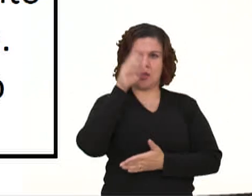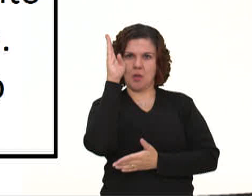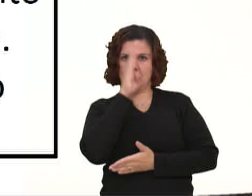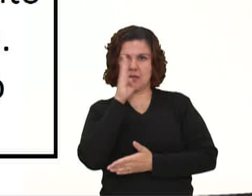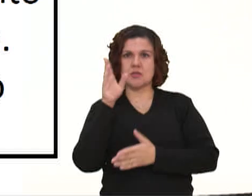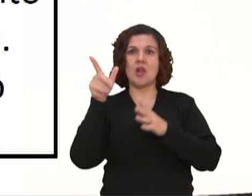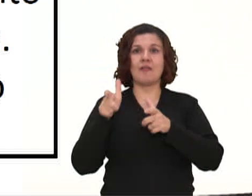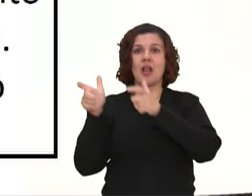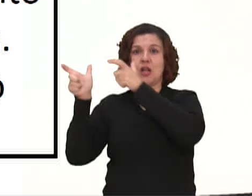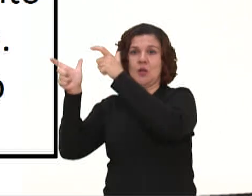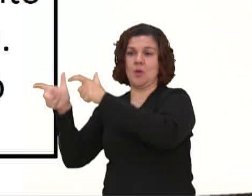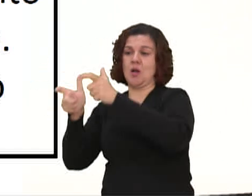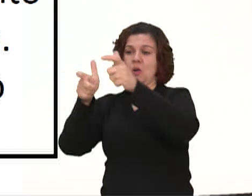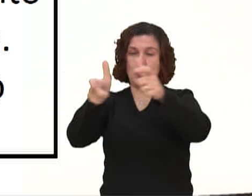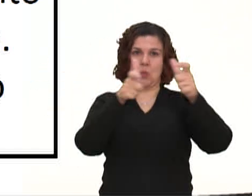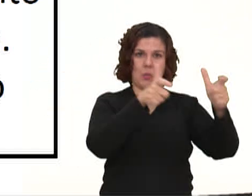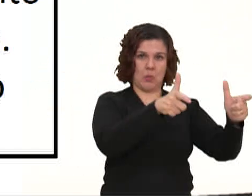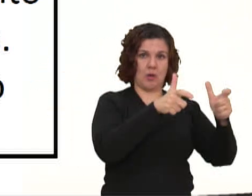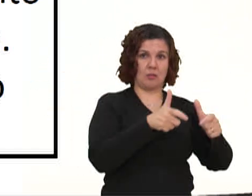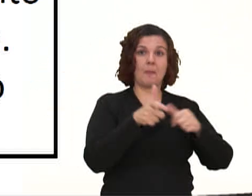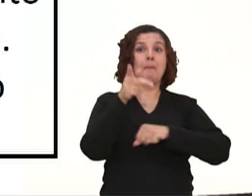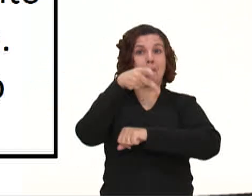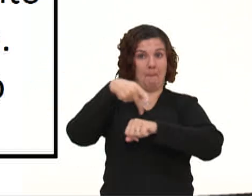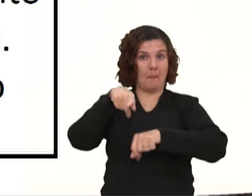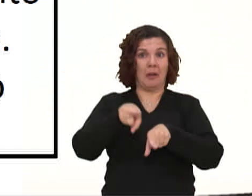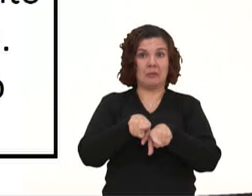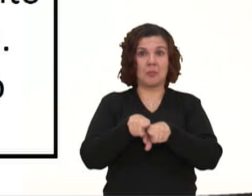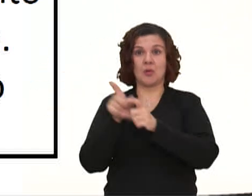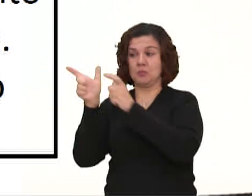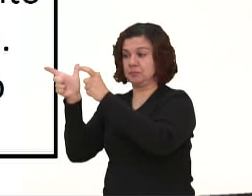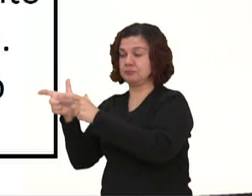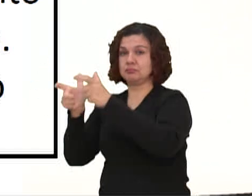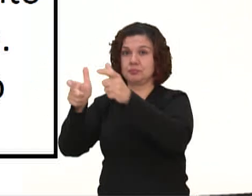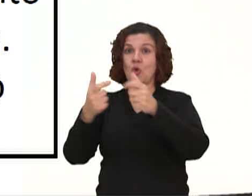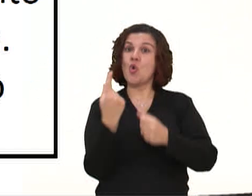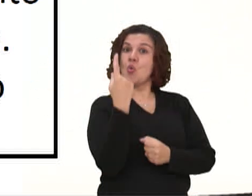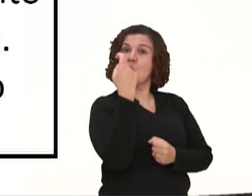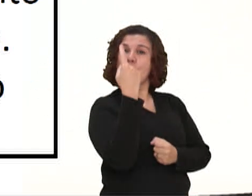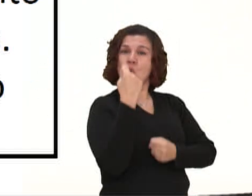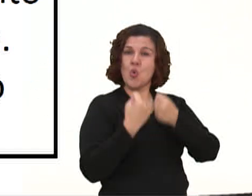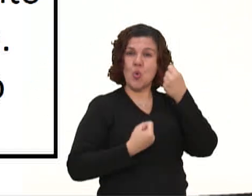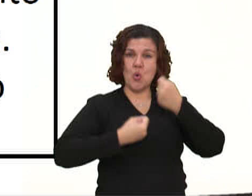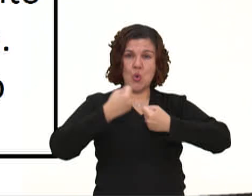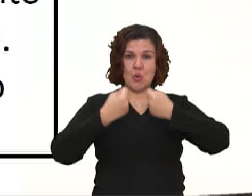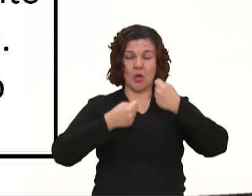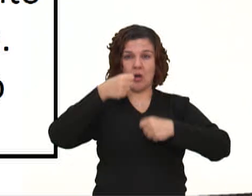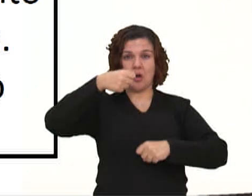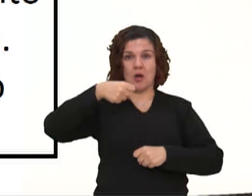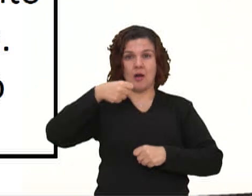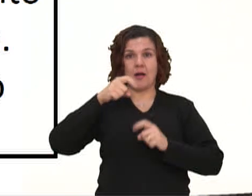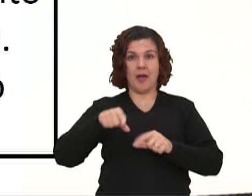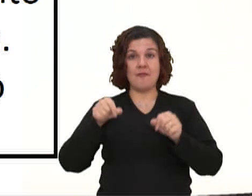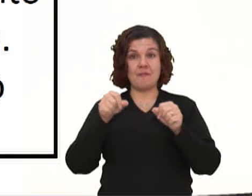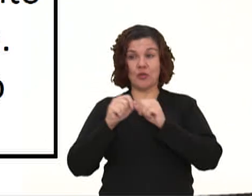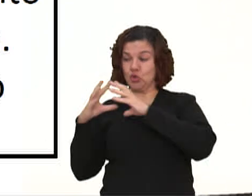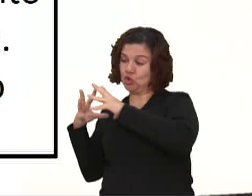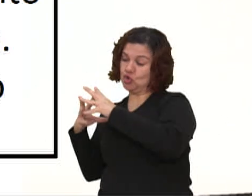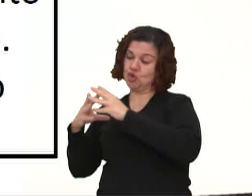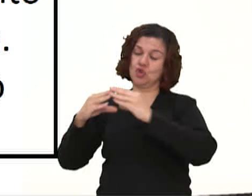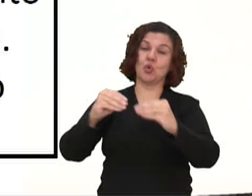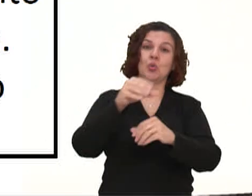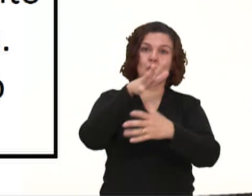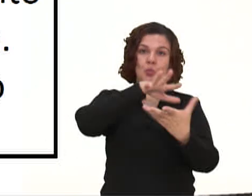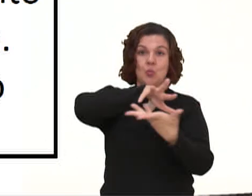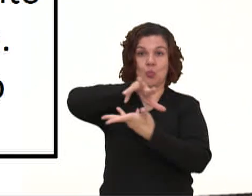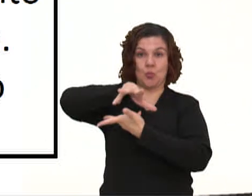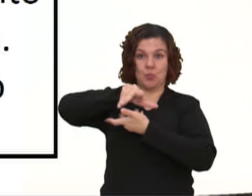em várias unidades, em diversos países. Um único modelo de automóvel é feito para atender a demanda global. Então,